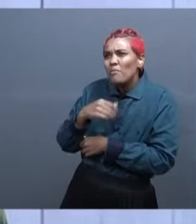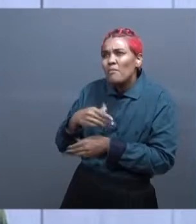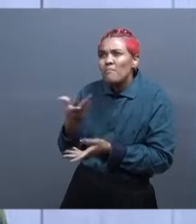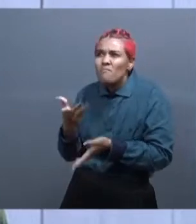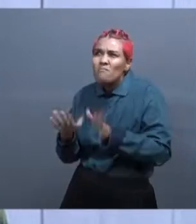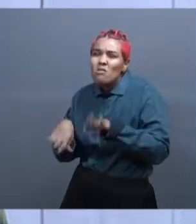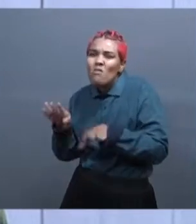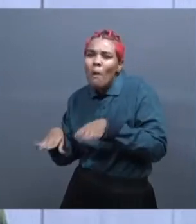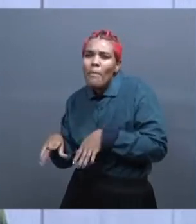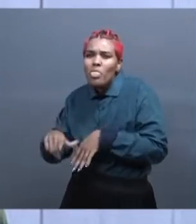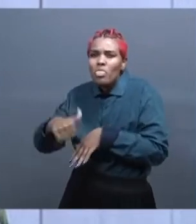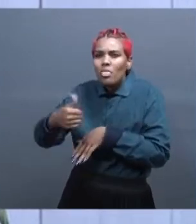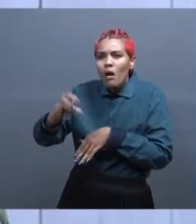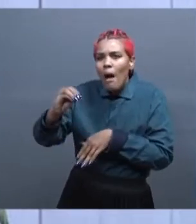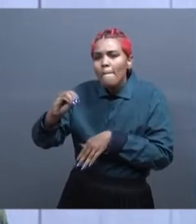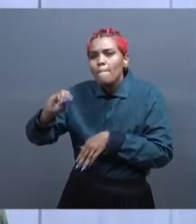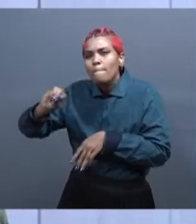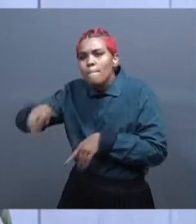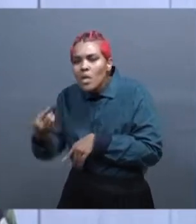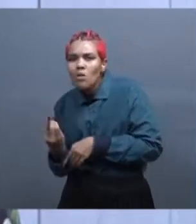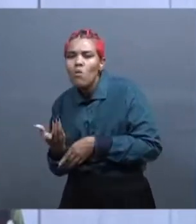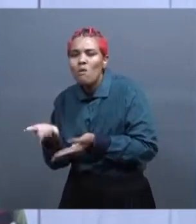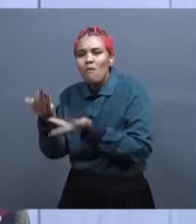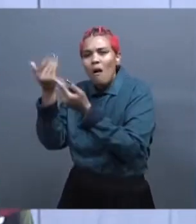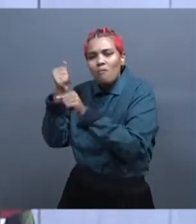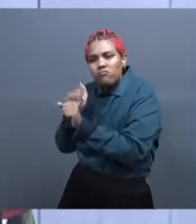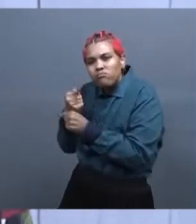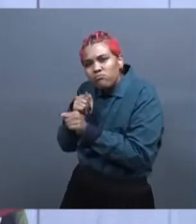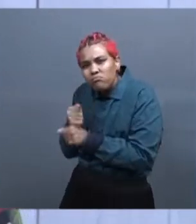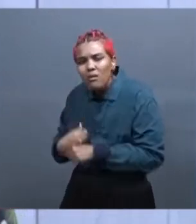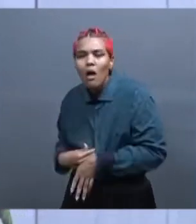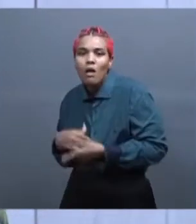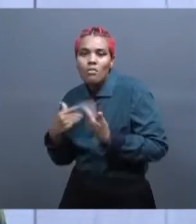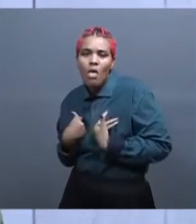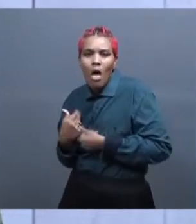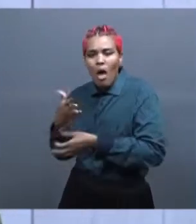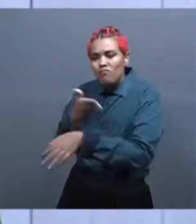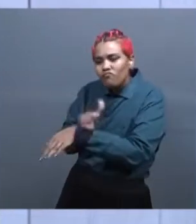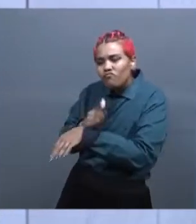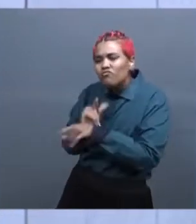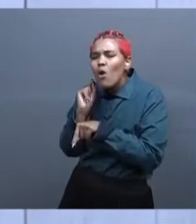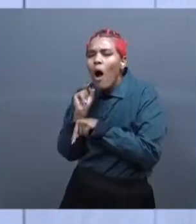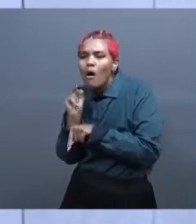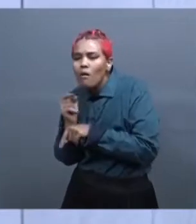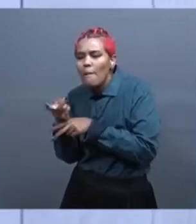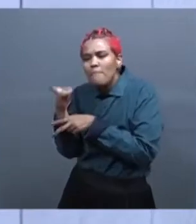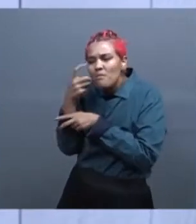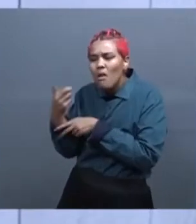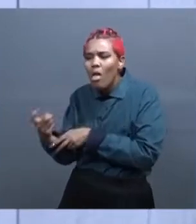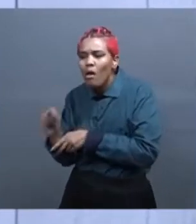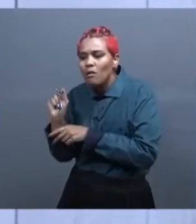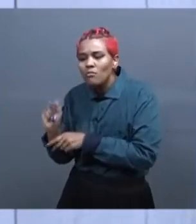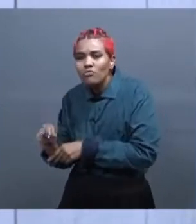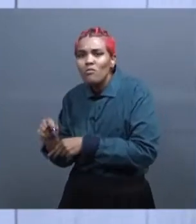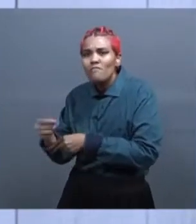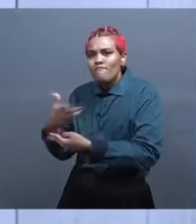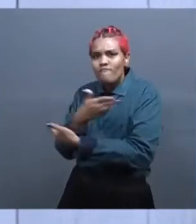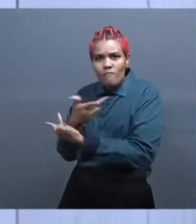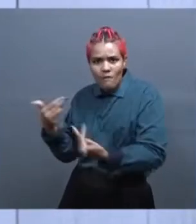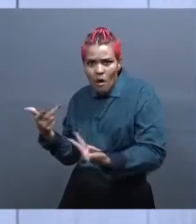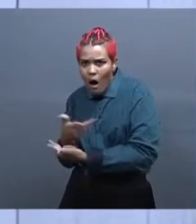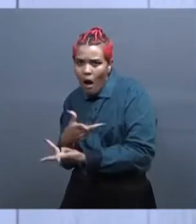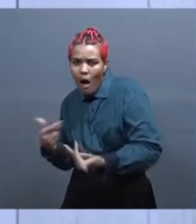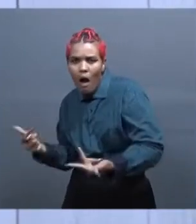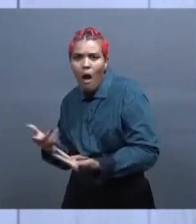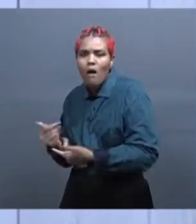atrás então eu costumo e eu me interesso pelas diferentes funções que a tatuagem teve ao longo do tempo